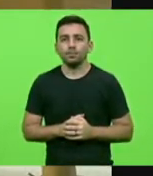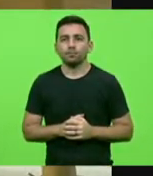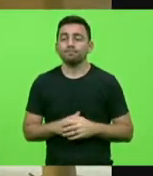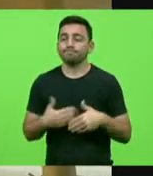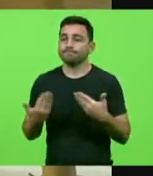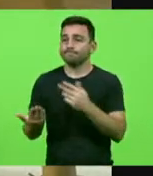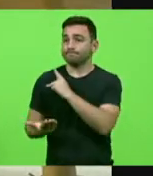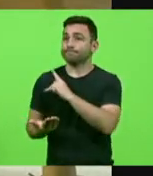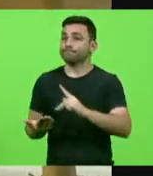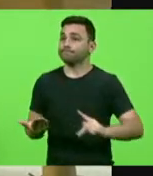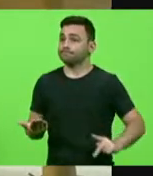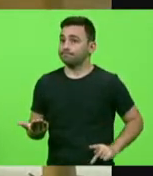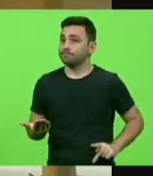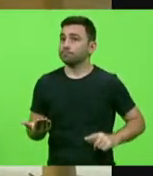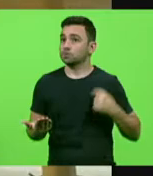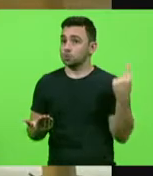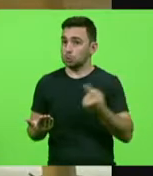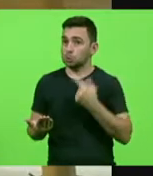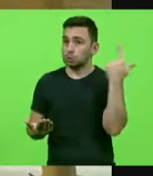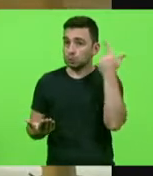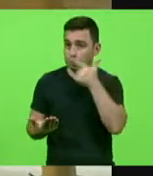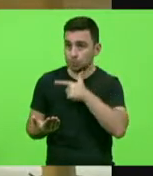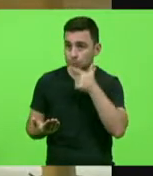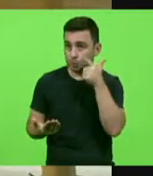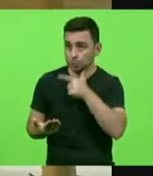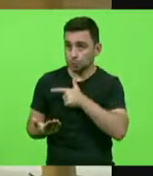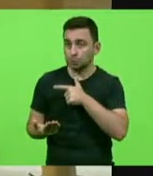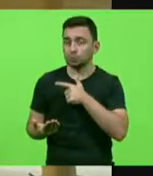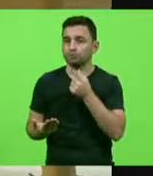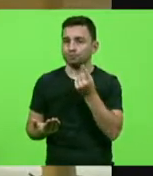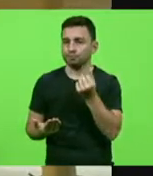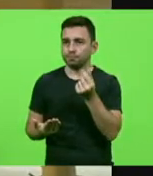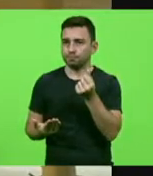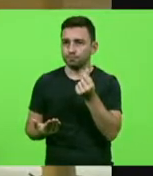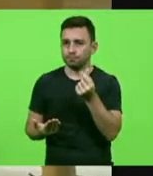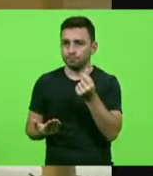presidente, nós conseguimos um recurso na época do governador Raimundo Colombo,